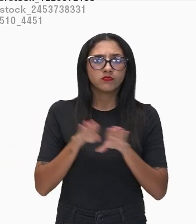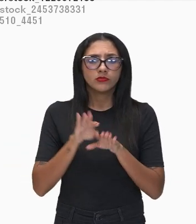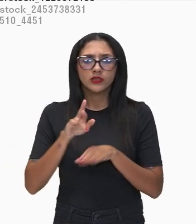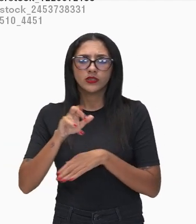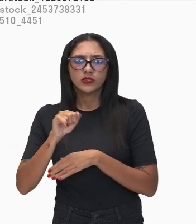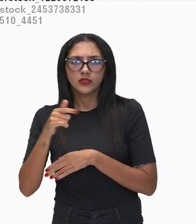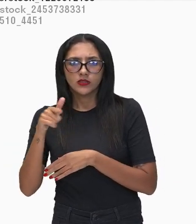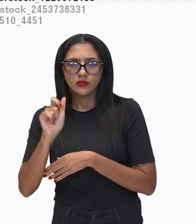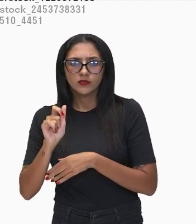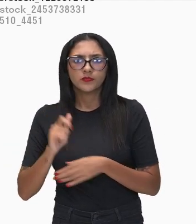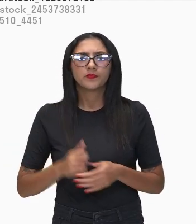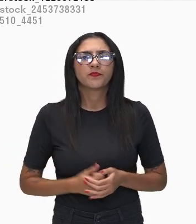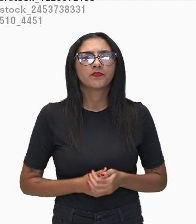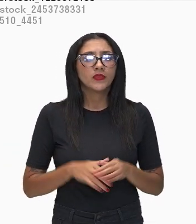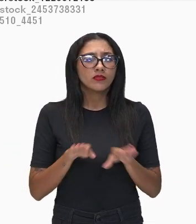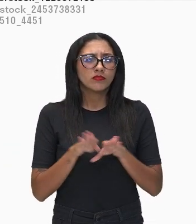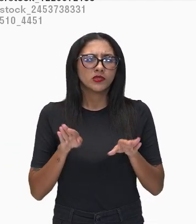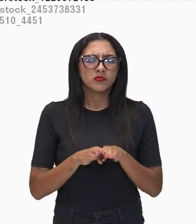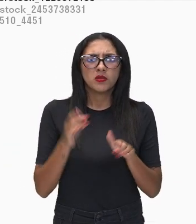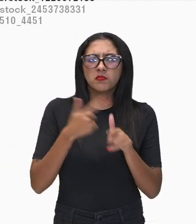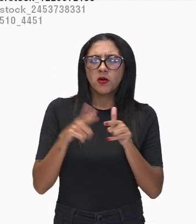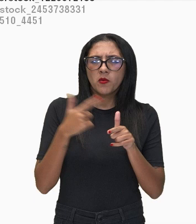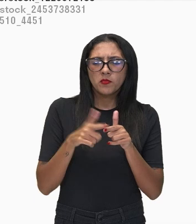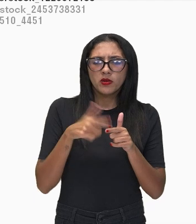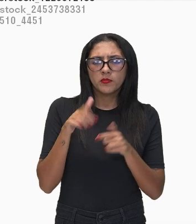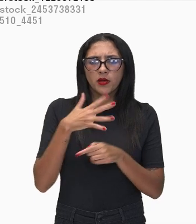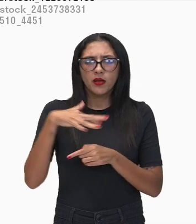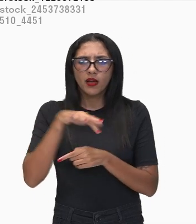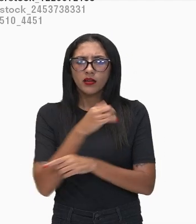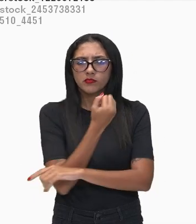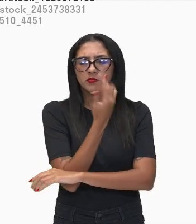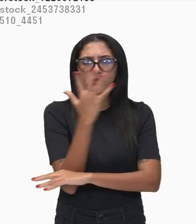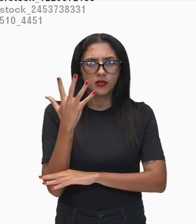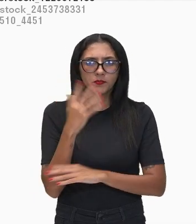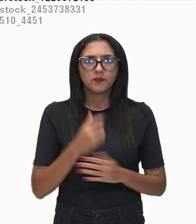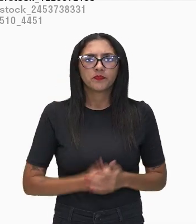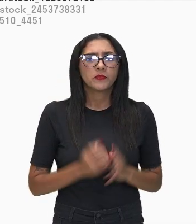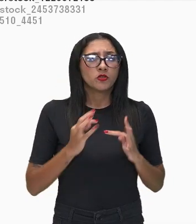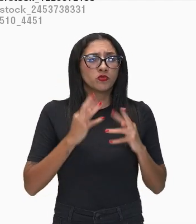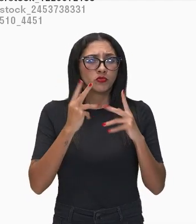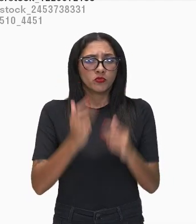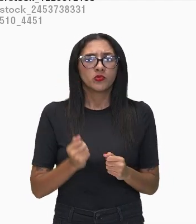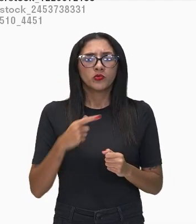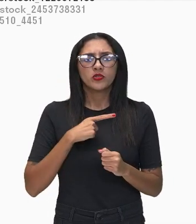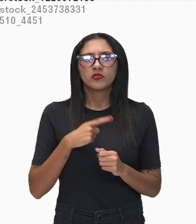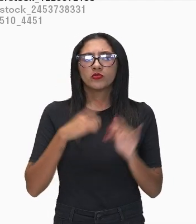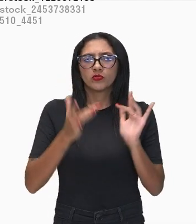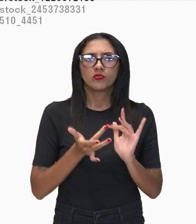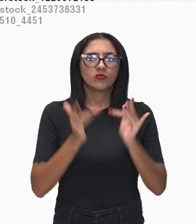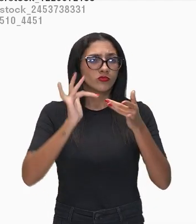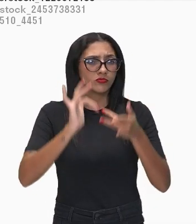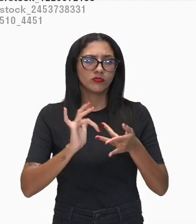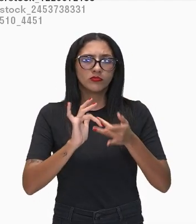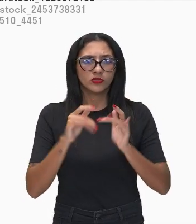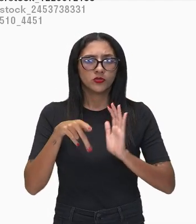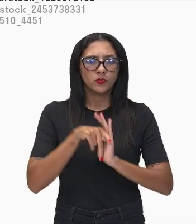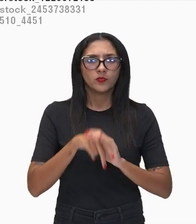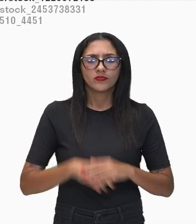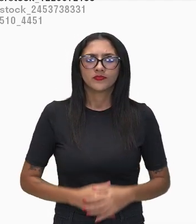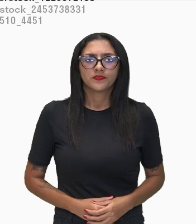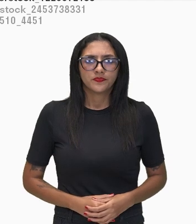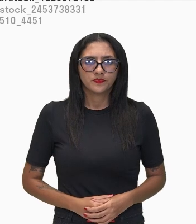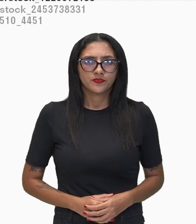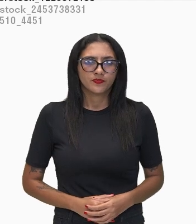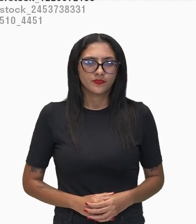né? E também os problemas socioambientais. Tudo isso aí faz parte de um contexto da geopolítica. Né? Alguns